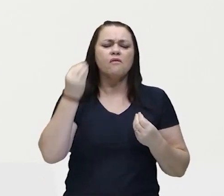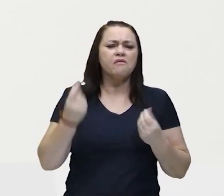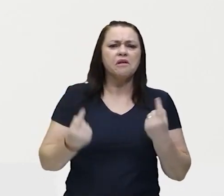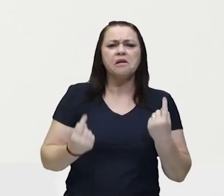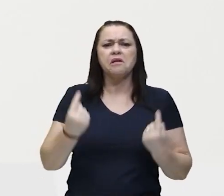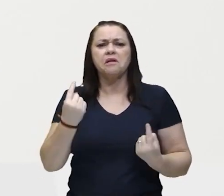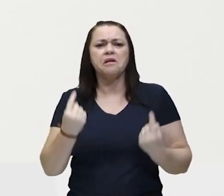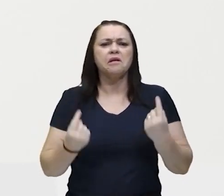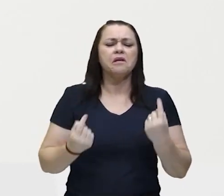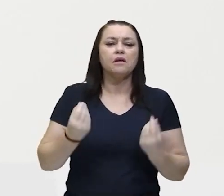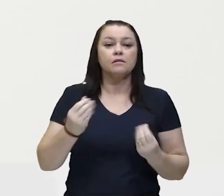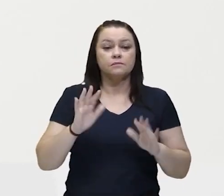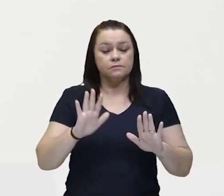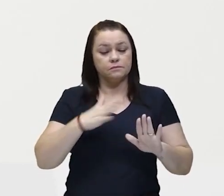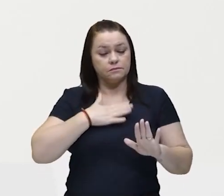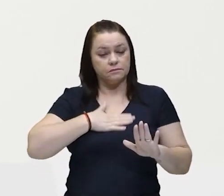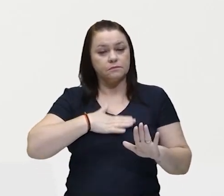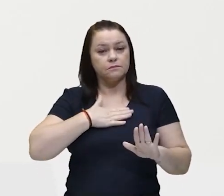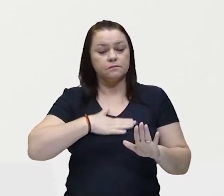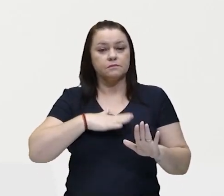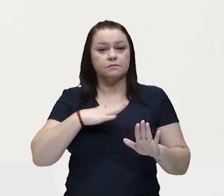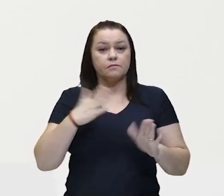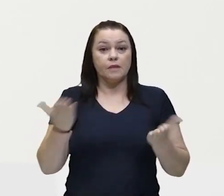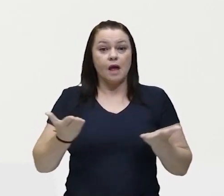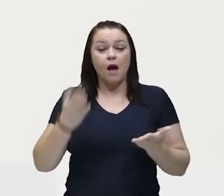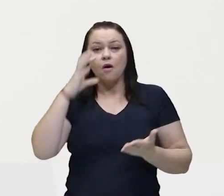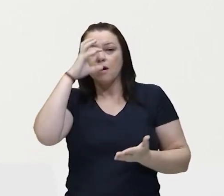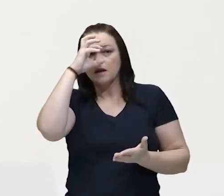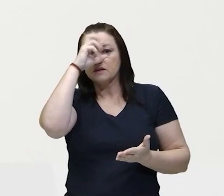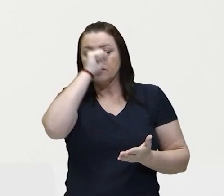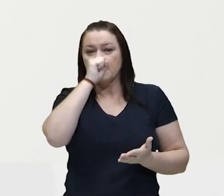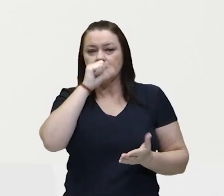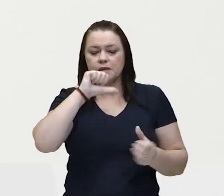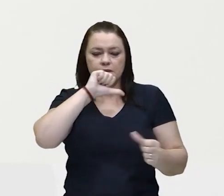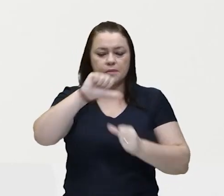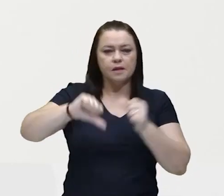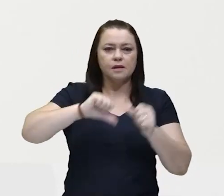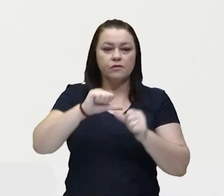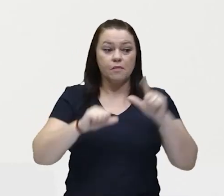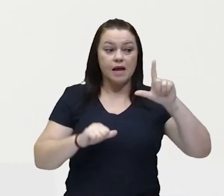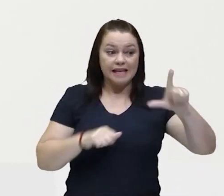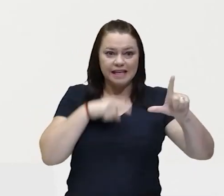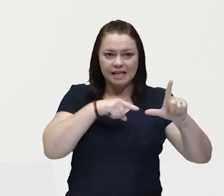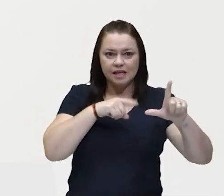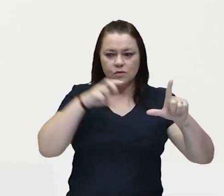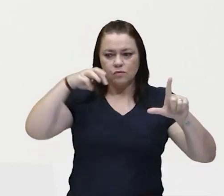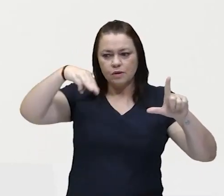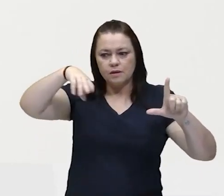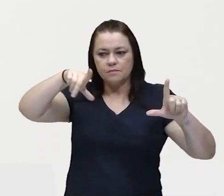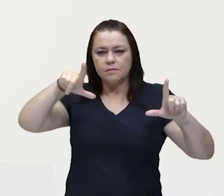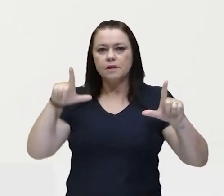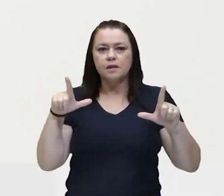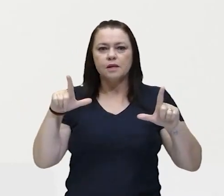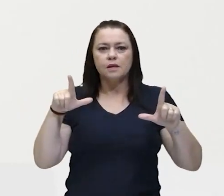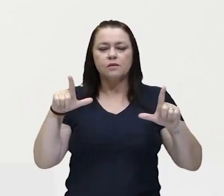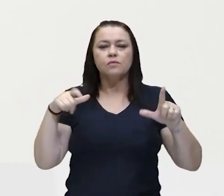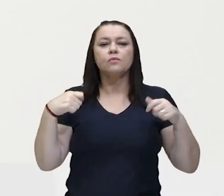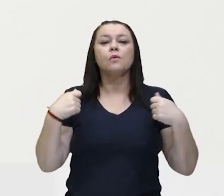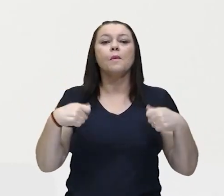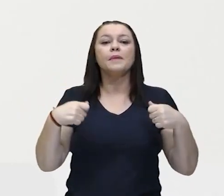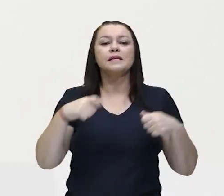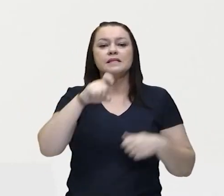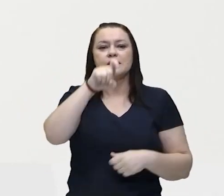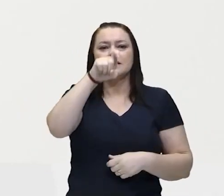Observe o seguinte. Vamos aprender que para transformar litros em mililitros, nós devemos multiplicar o valor